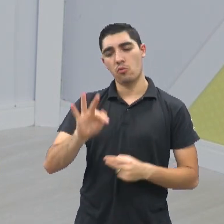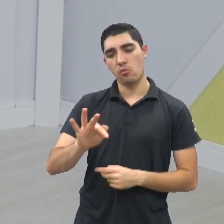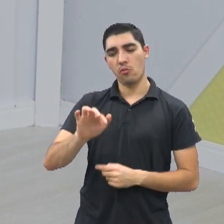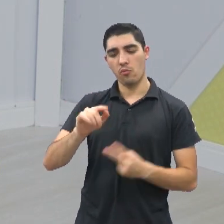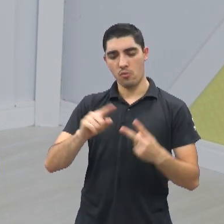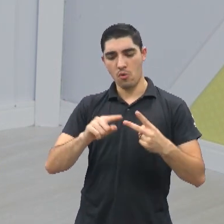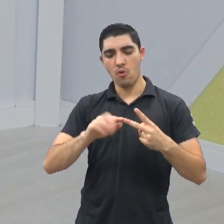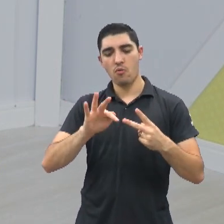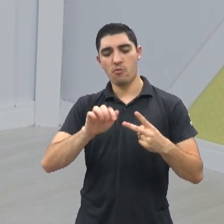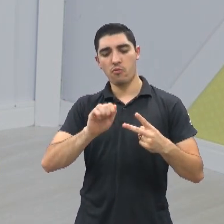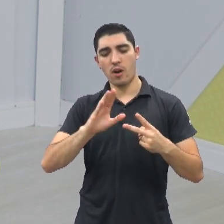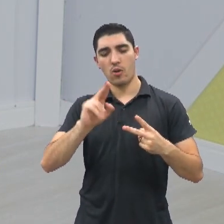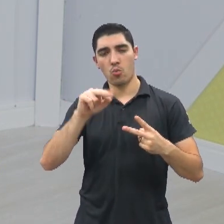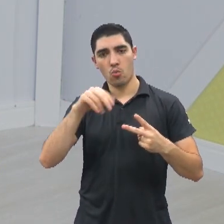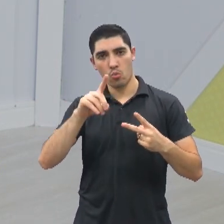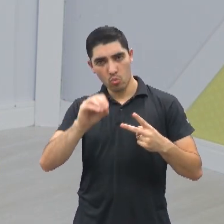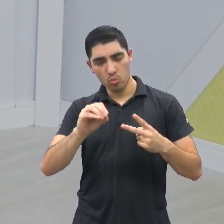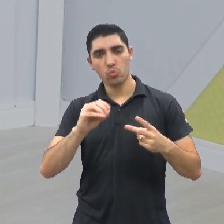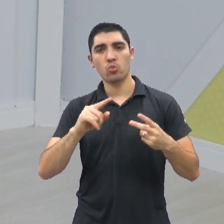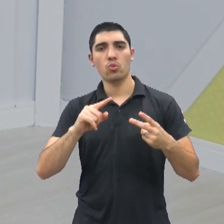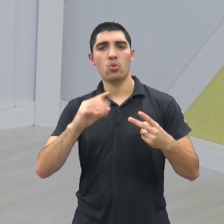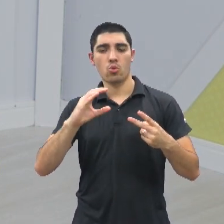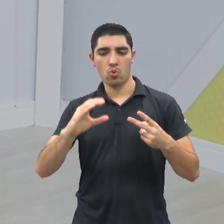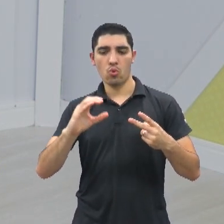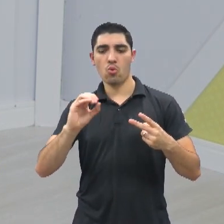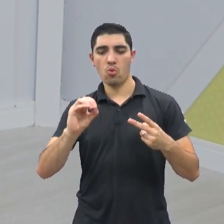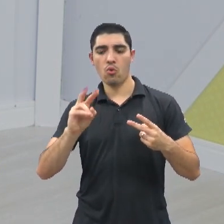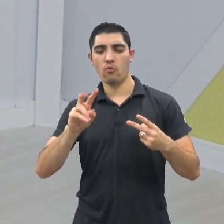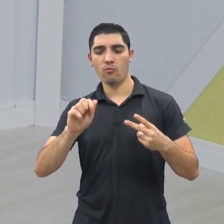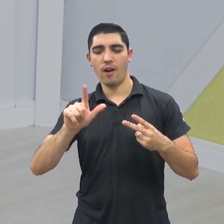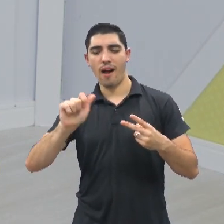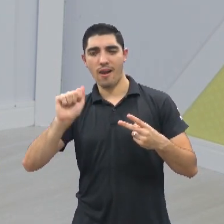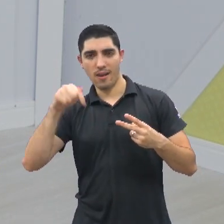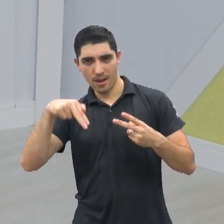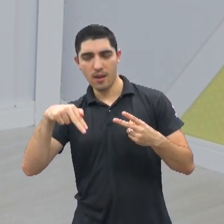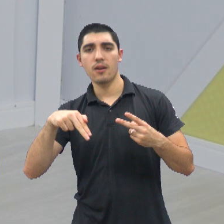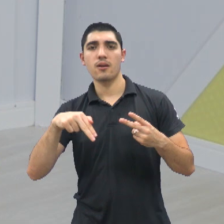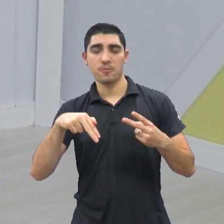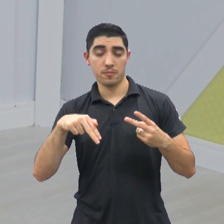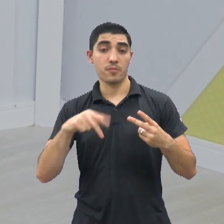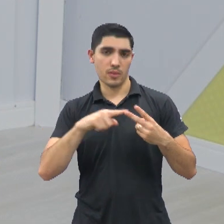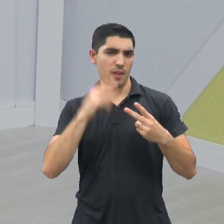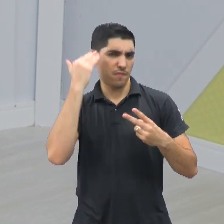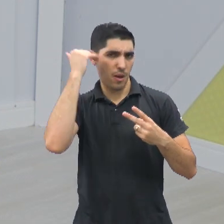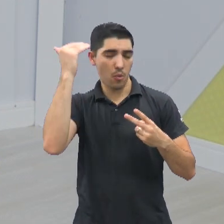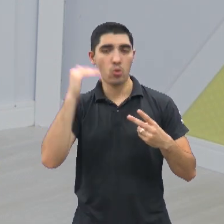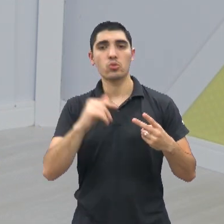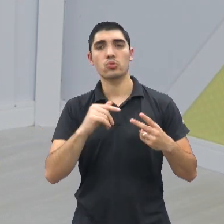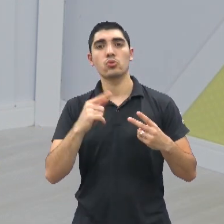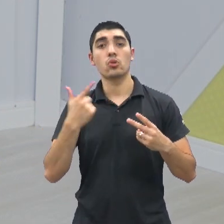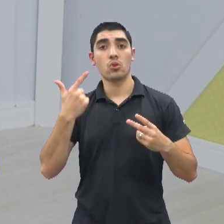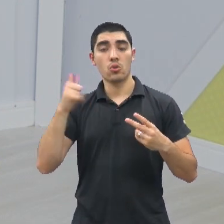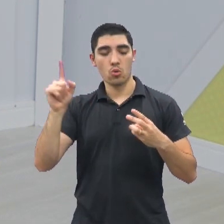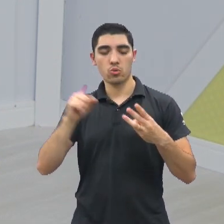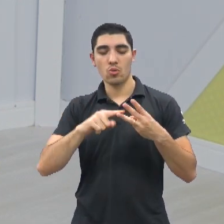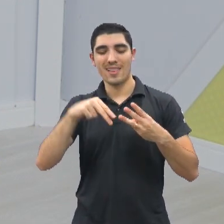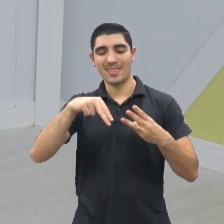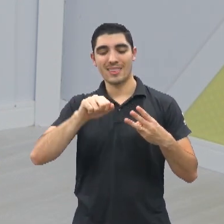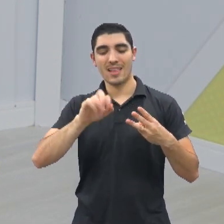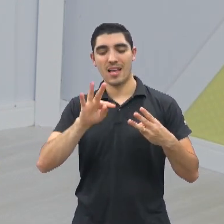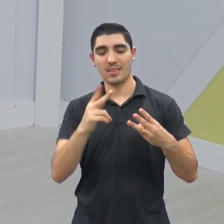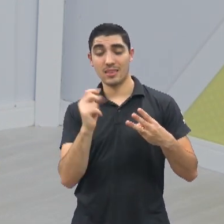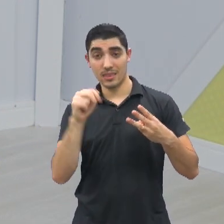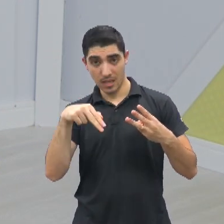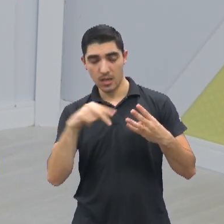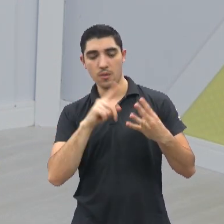corvalan é conhecido é jogador adulto né e o Zu Júnior também mas entraram os garotos além do Nathan Mariano e entraram os